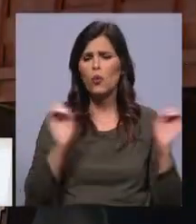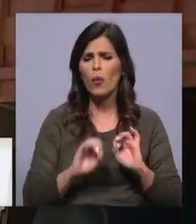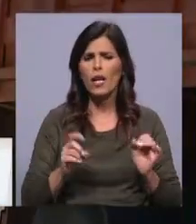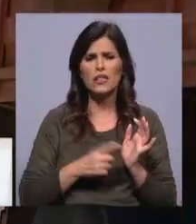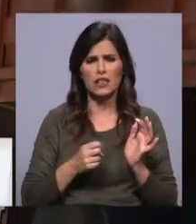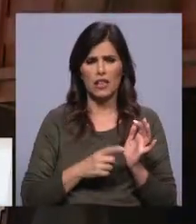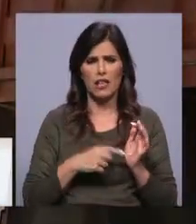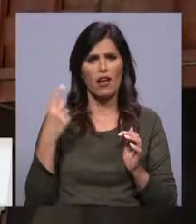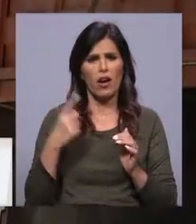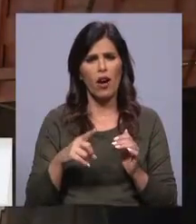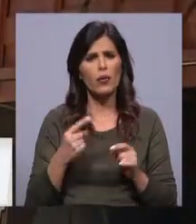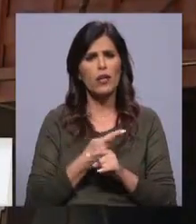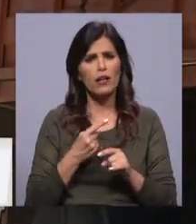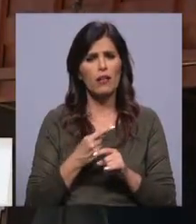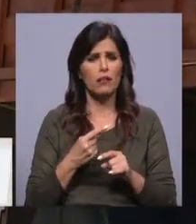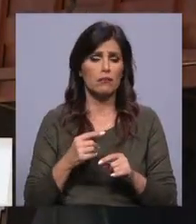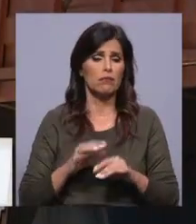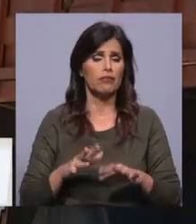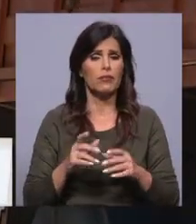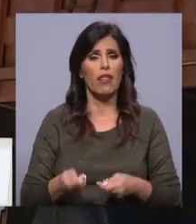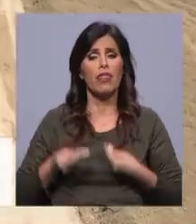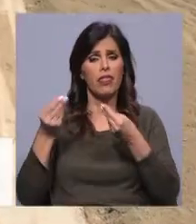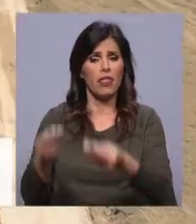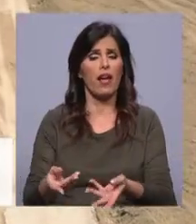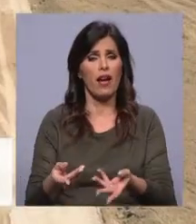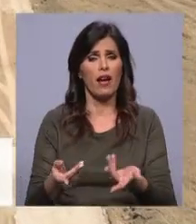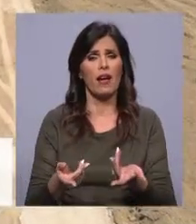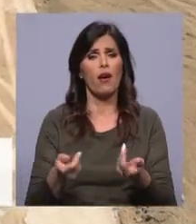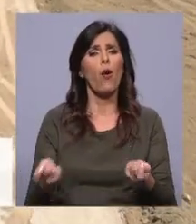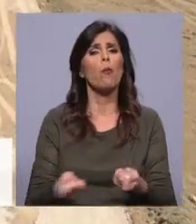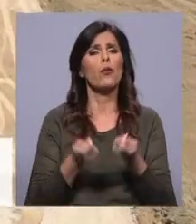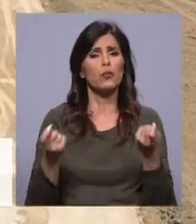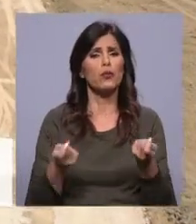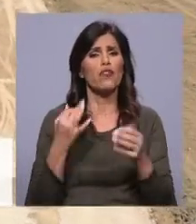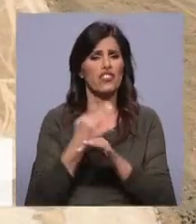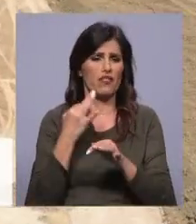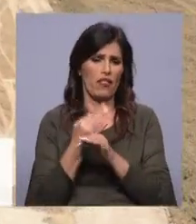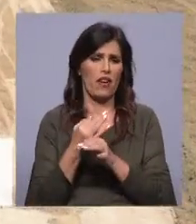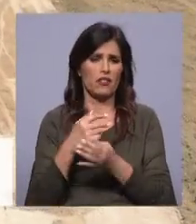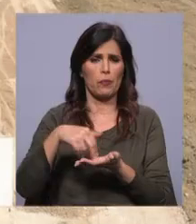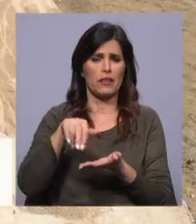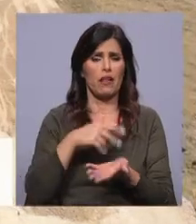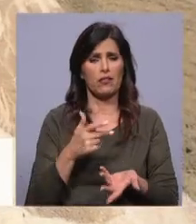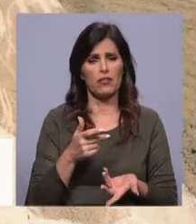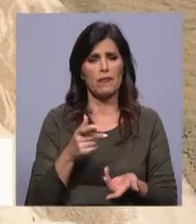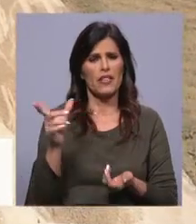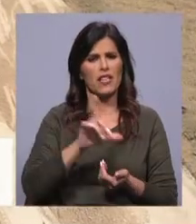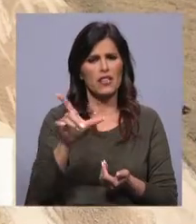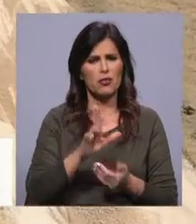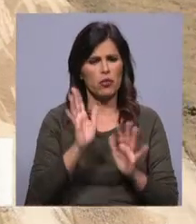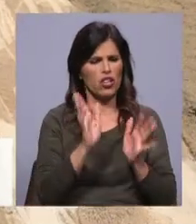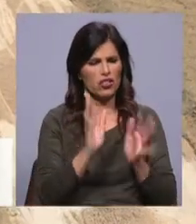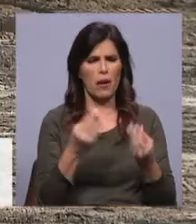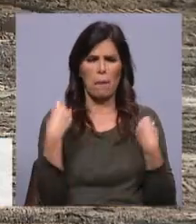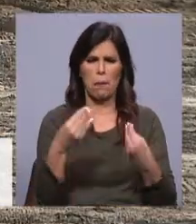que depois a única maneira de viabilizar será entregá-la um promotor de grande espetáculos oficiais que é o mercado no qual Lisboa já está muito bem